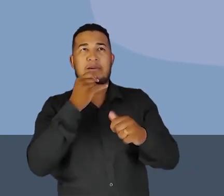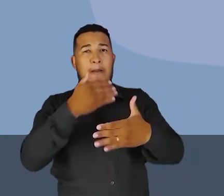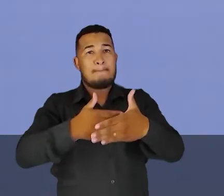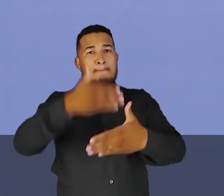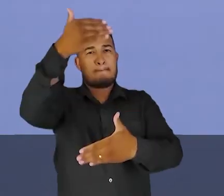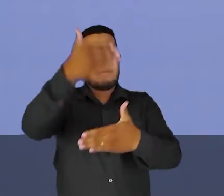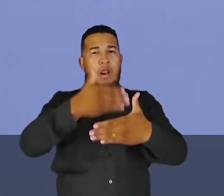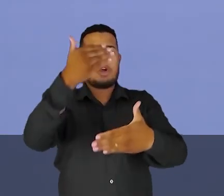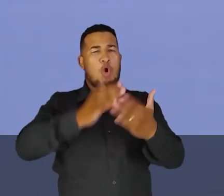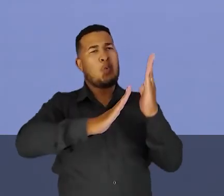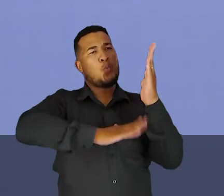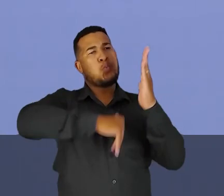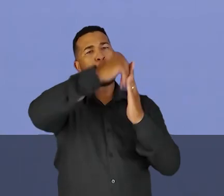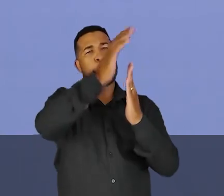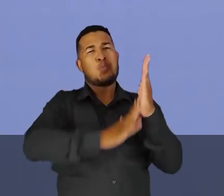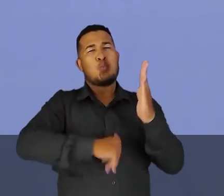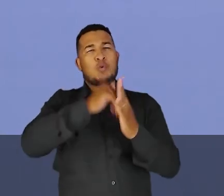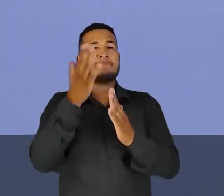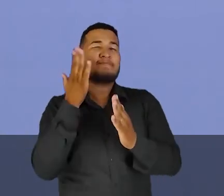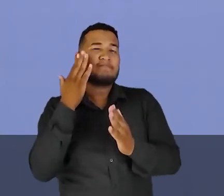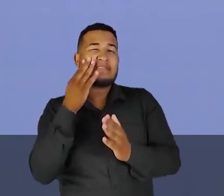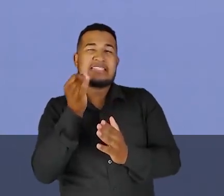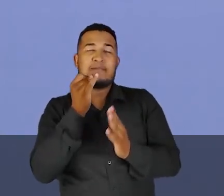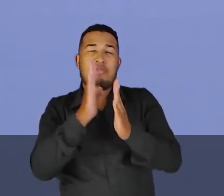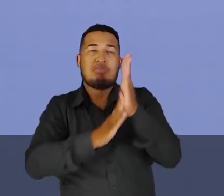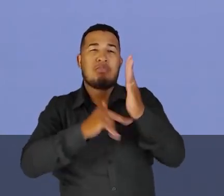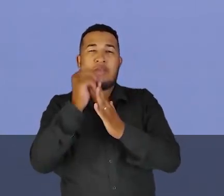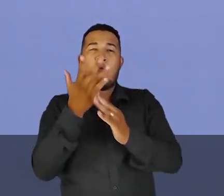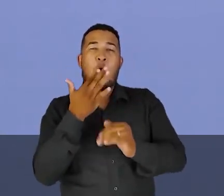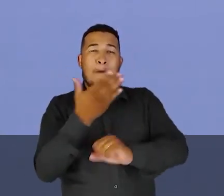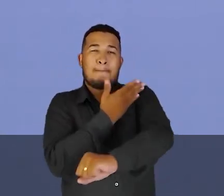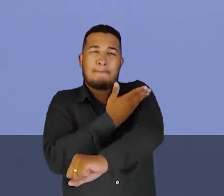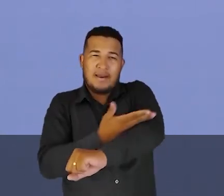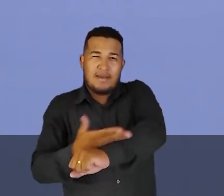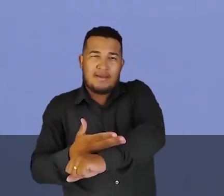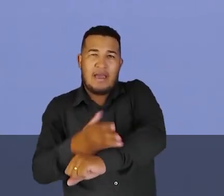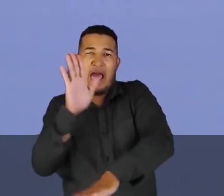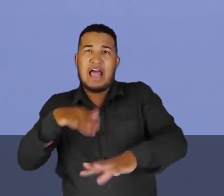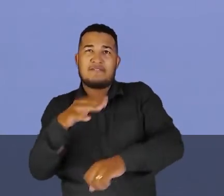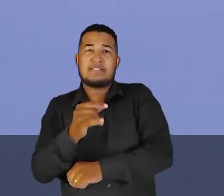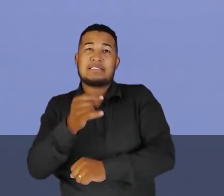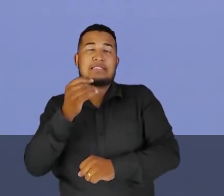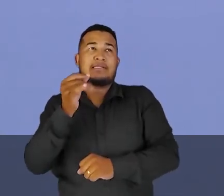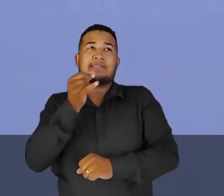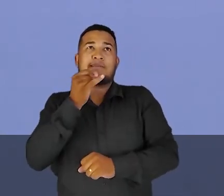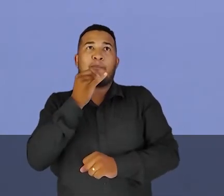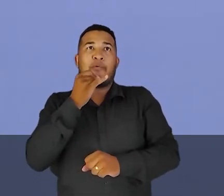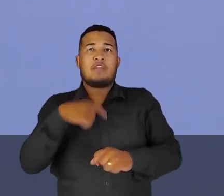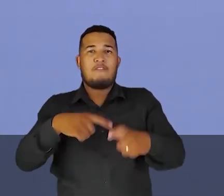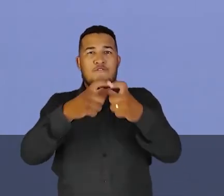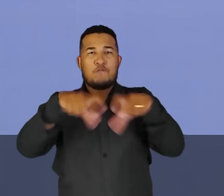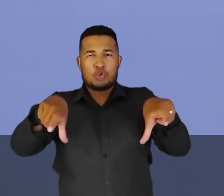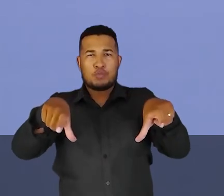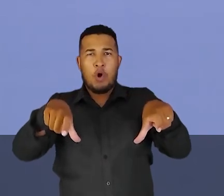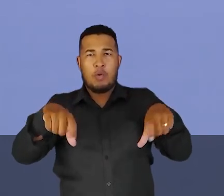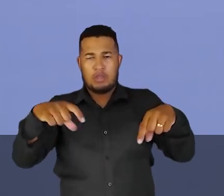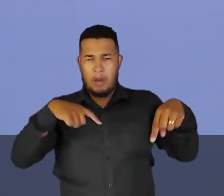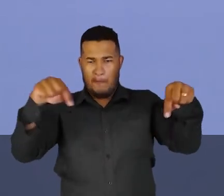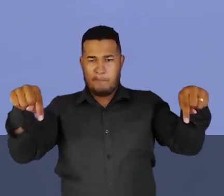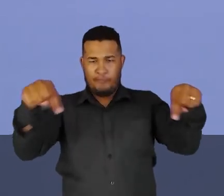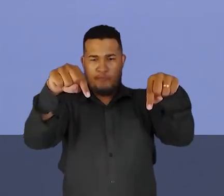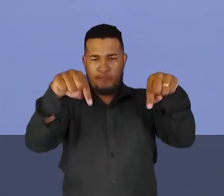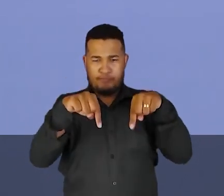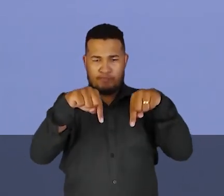para mim, aquela tinta branca que é usada, por exemplo, para marcar campo de futebol, né? Aquilo ali é